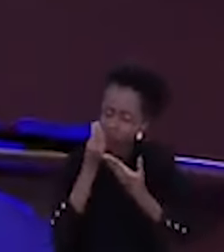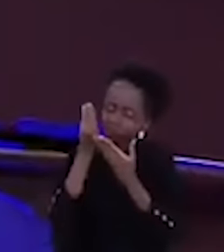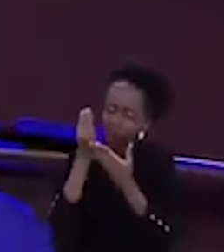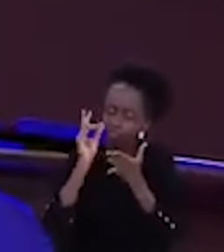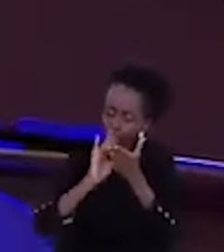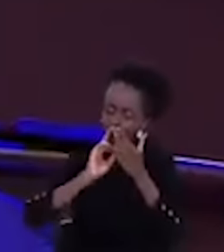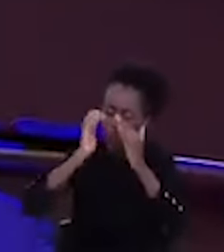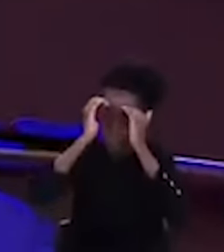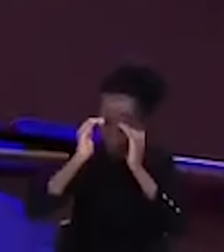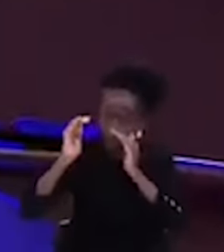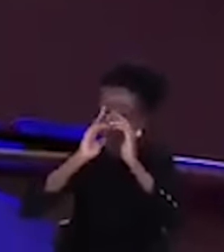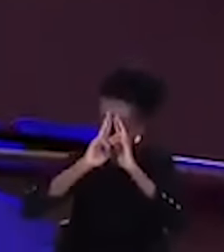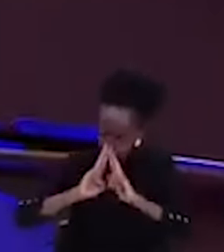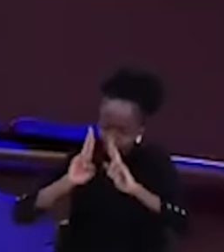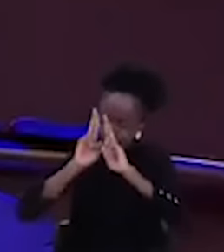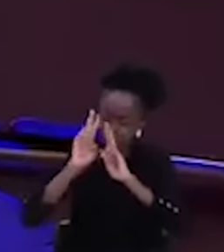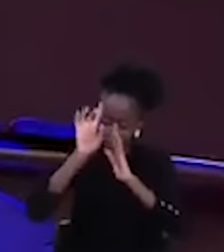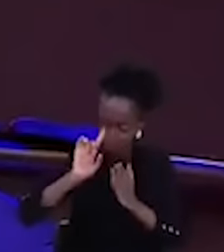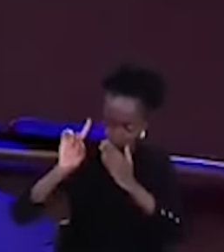se entregou, se preparou